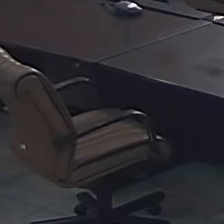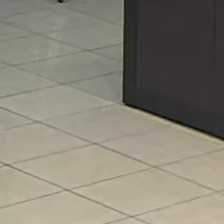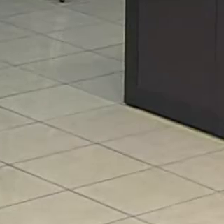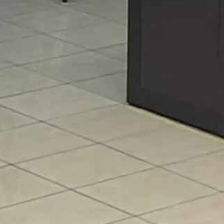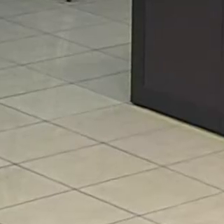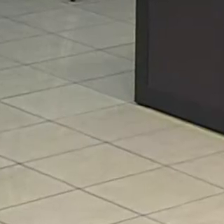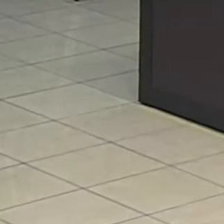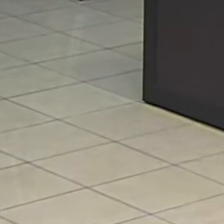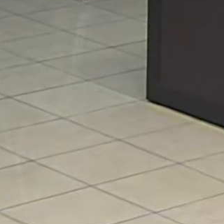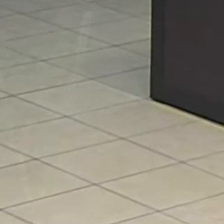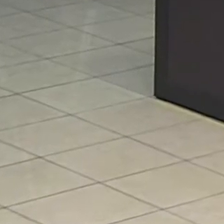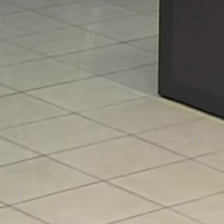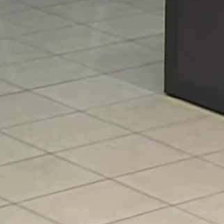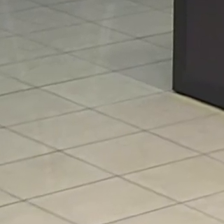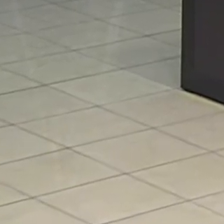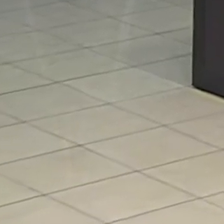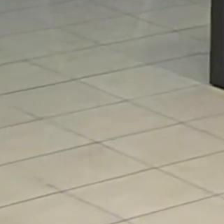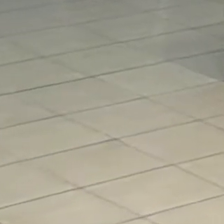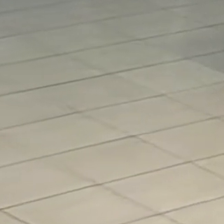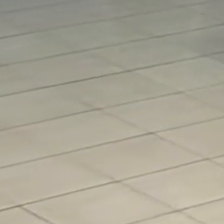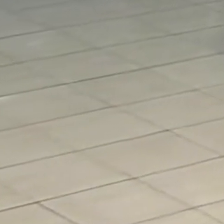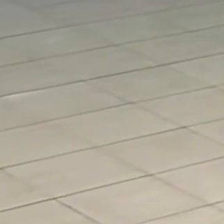Família.